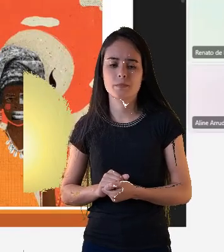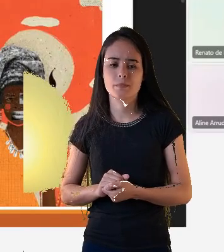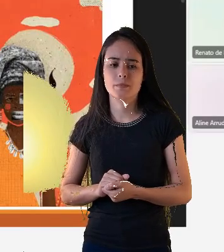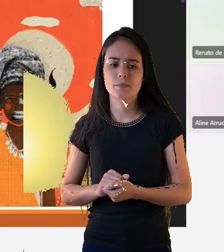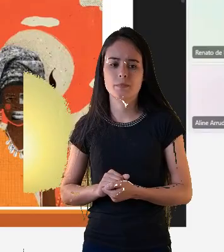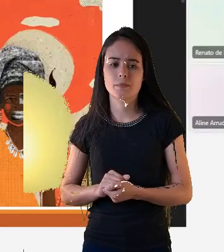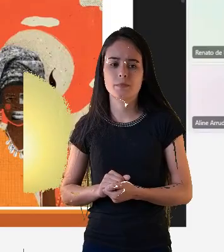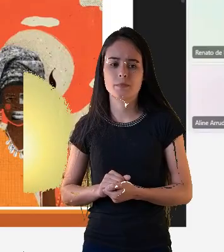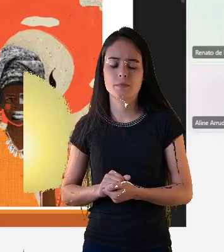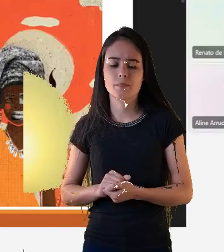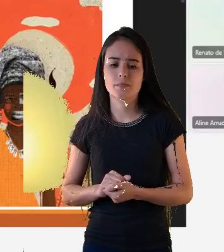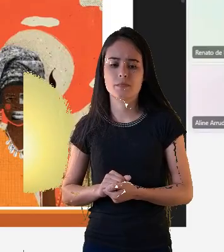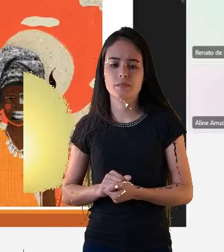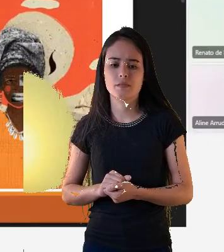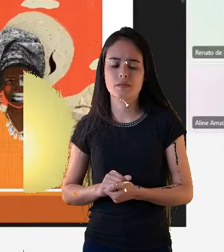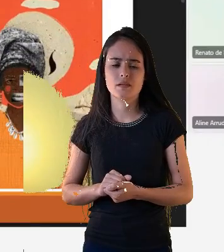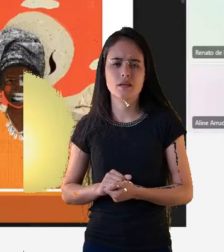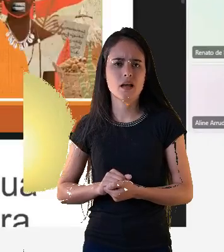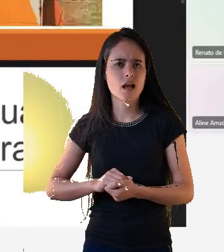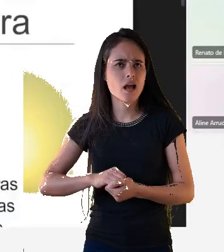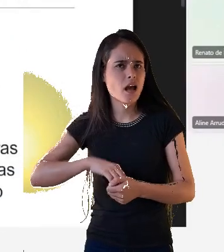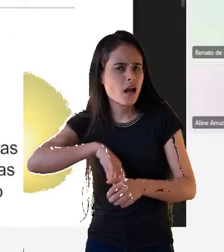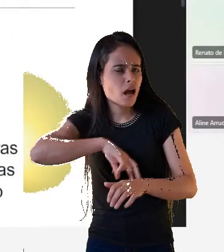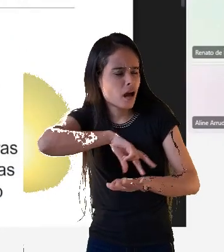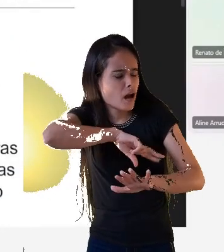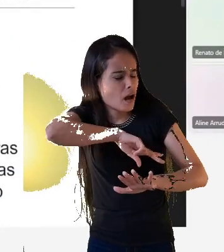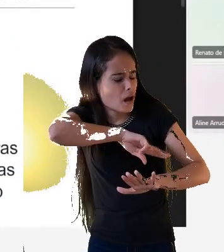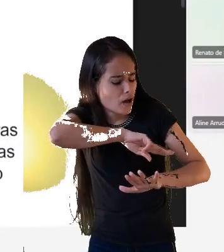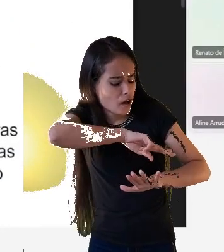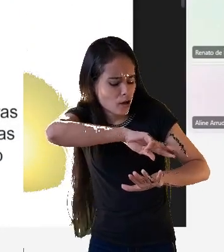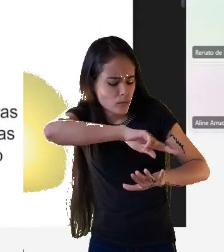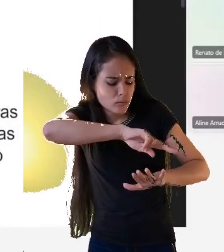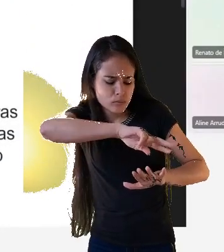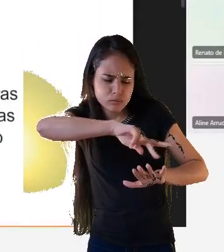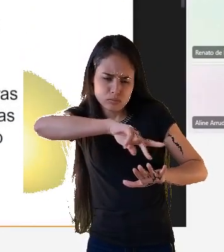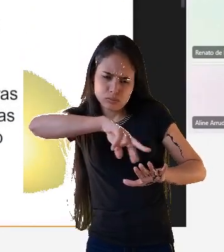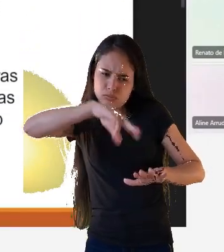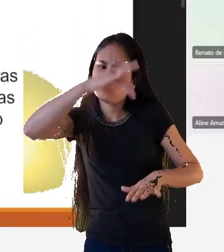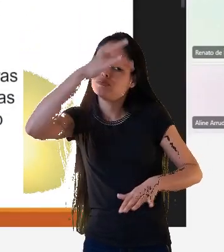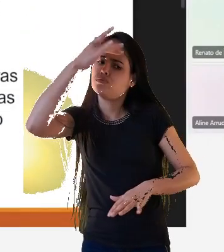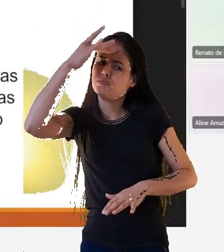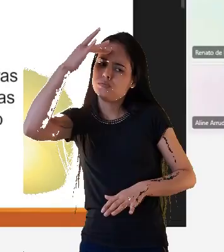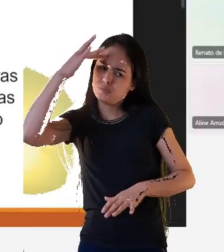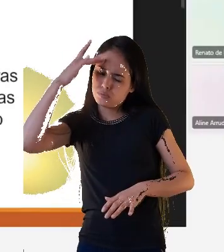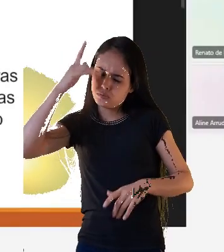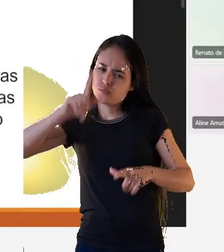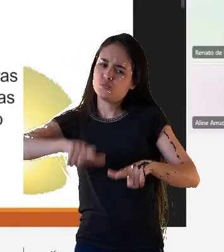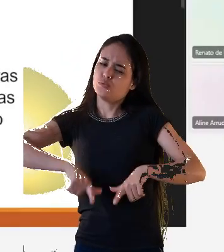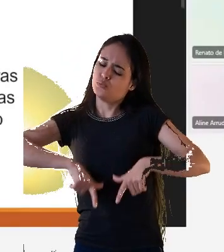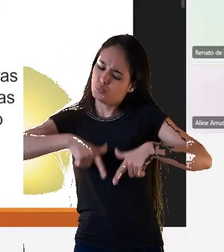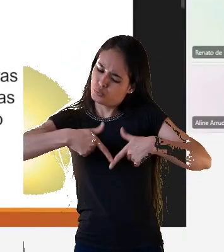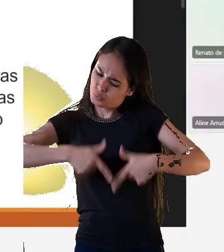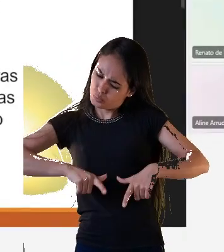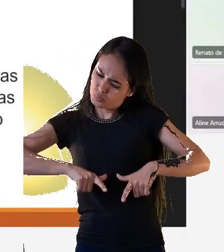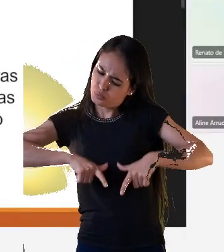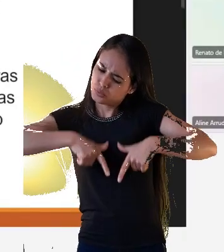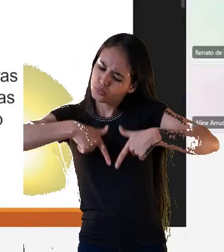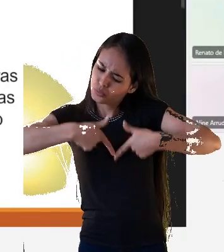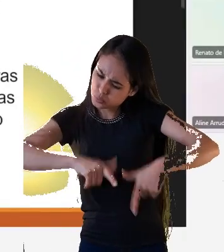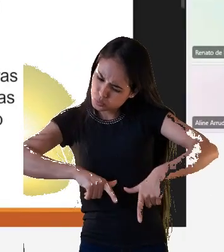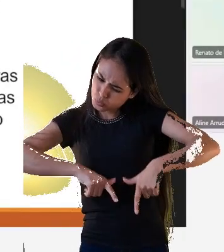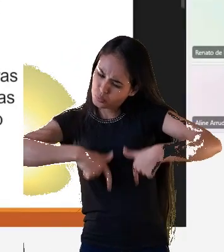existem várias e várias e várias revoltas que aconteceram no Brasil durante o